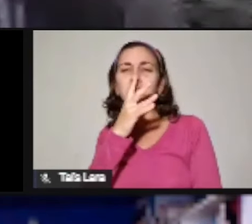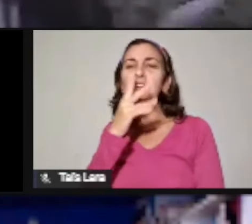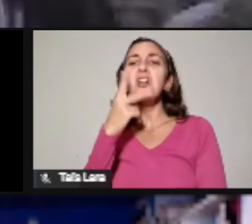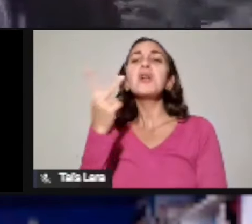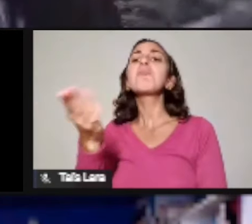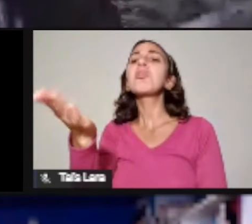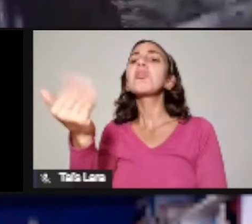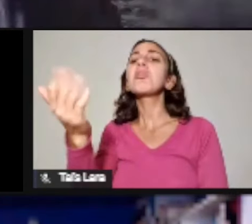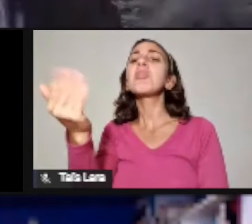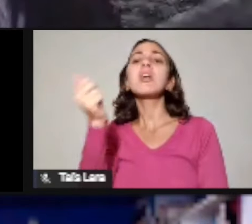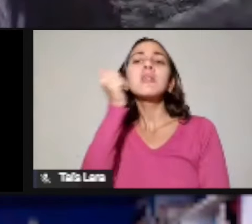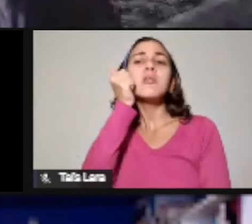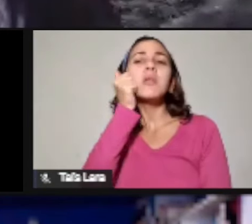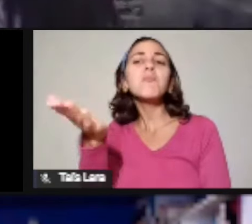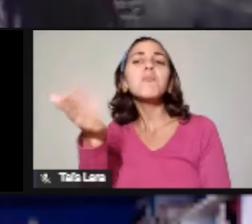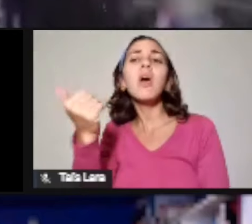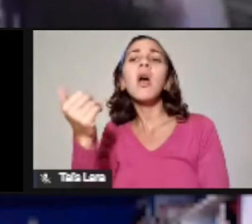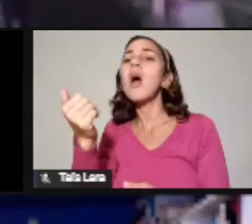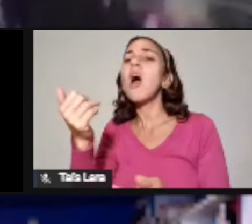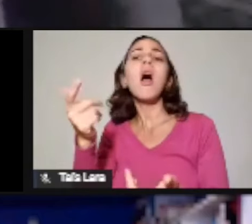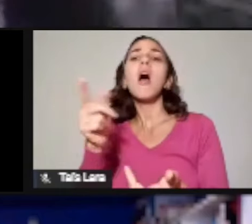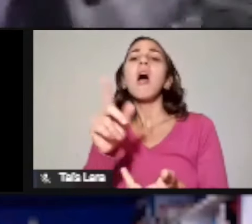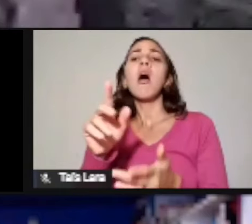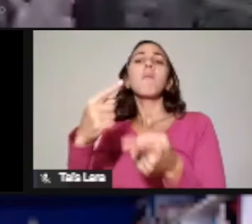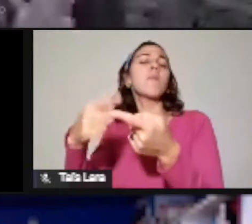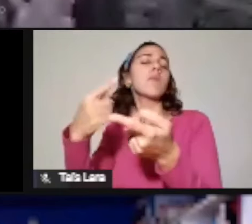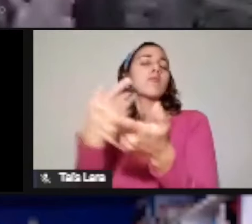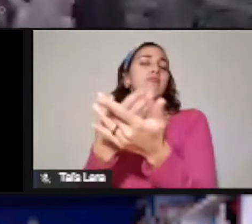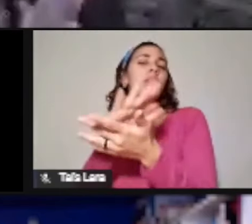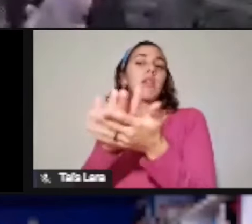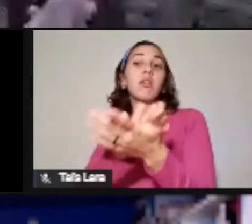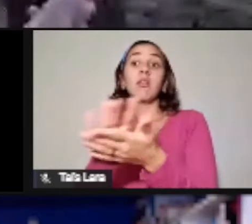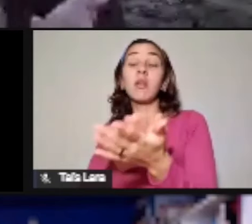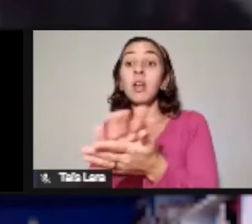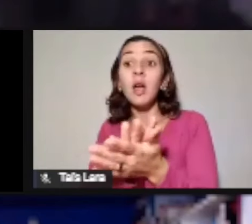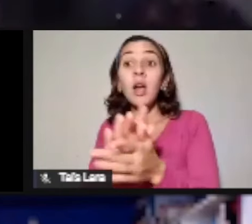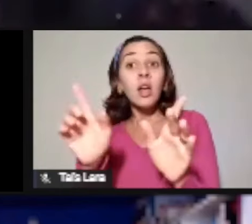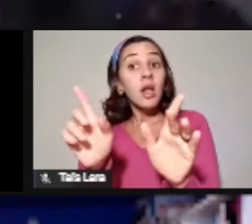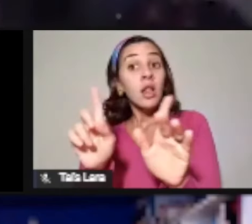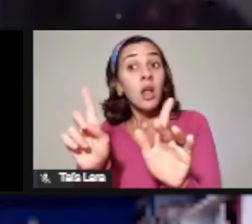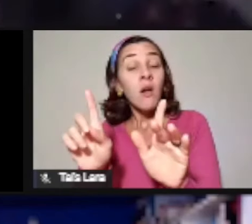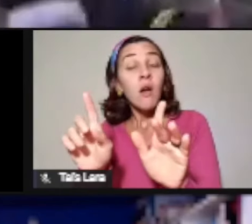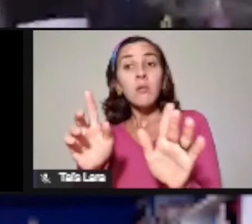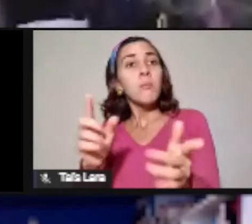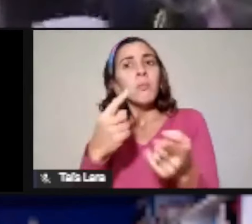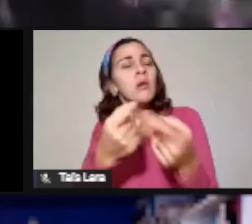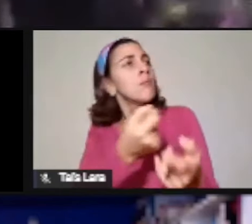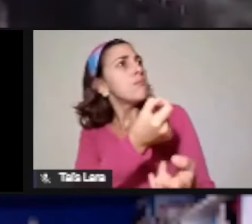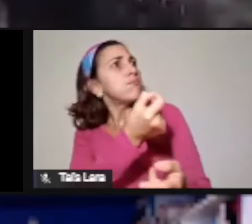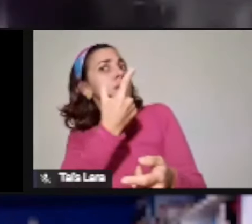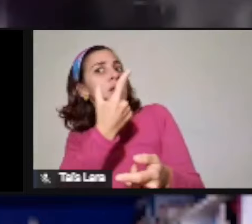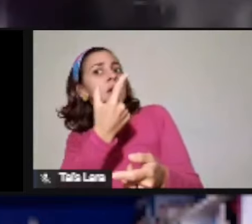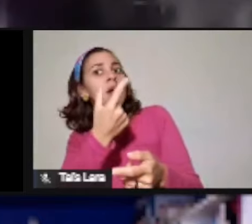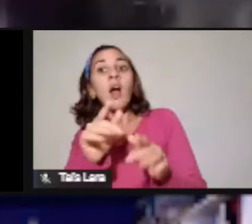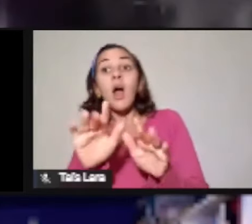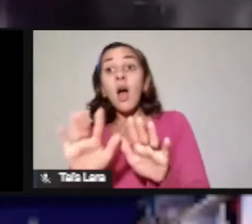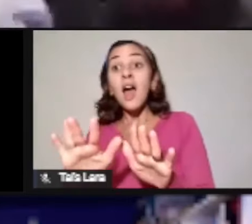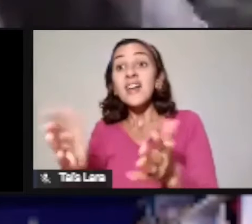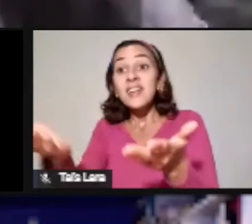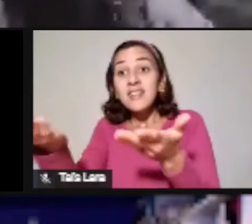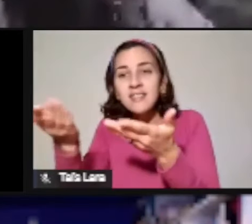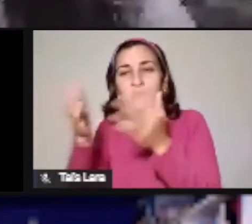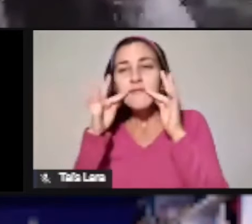Poxa, a criança nem foi avisada. Então, assim, essas regras, se puder, pede para a criança desenhar, bota todo mundo da casa para desenhar